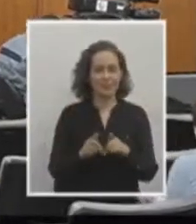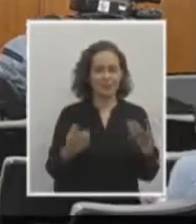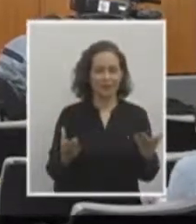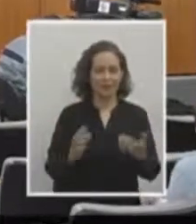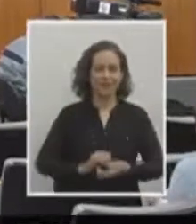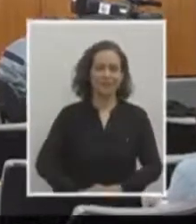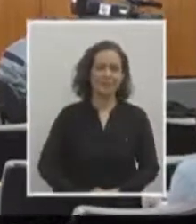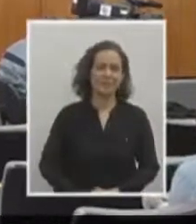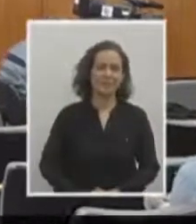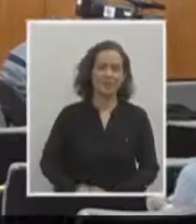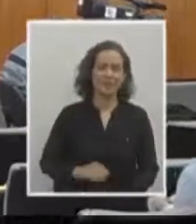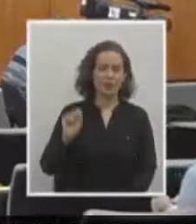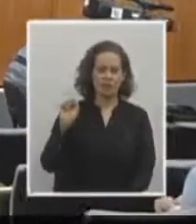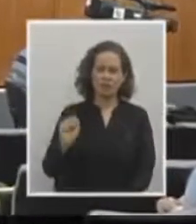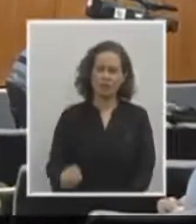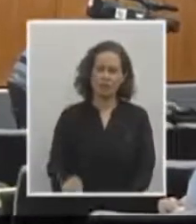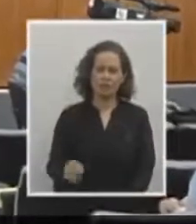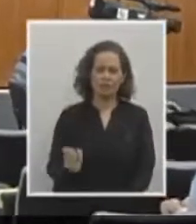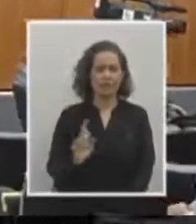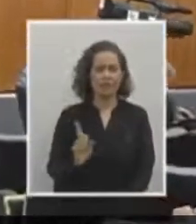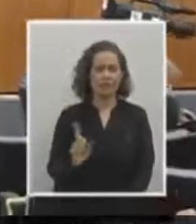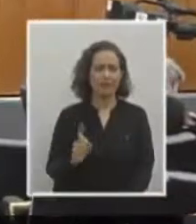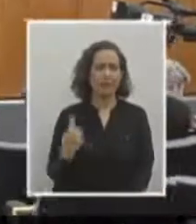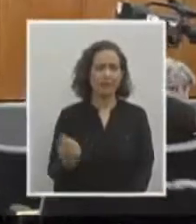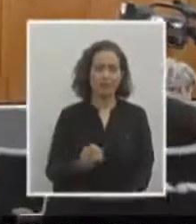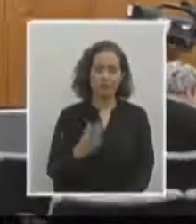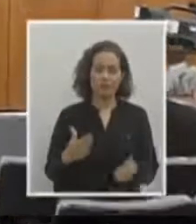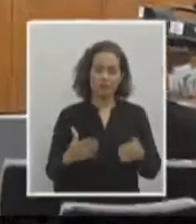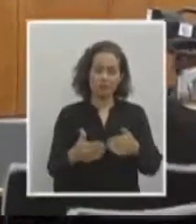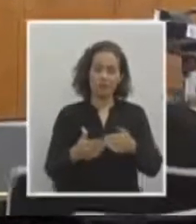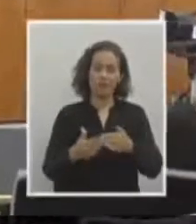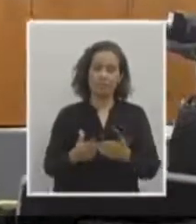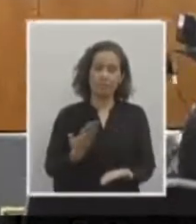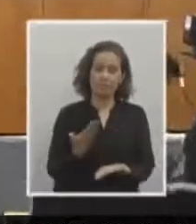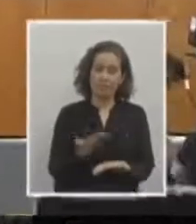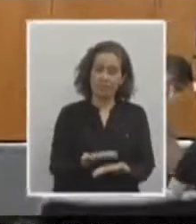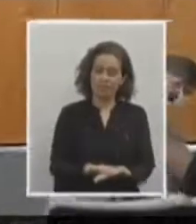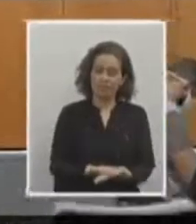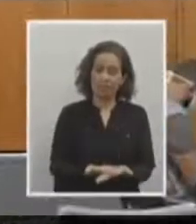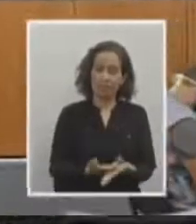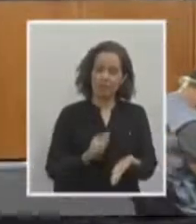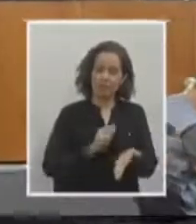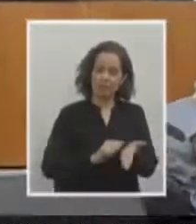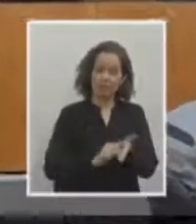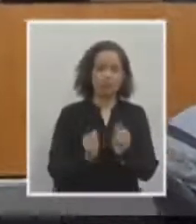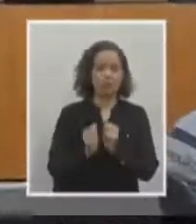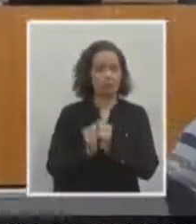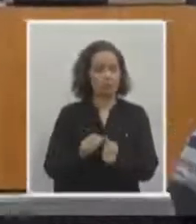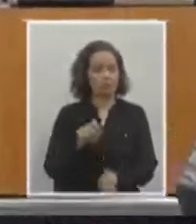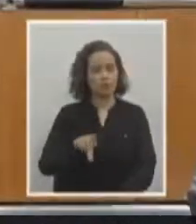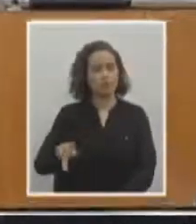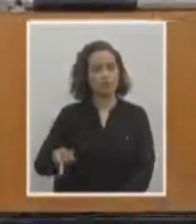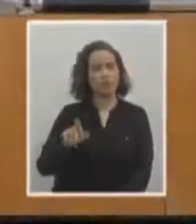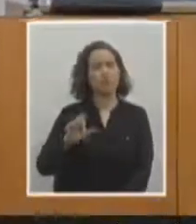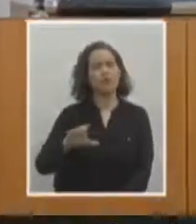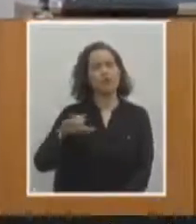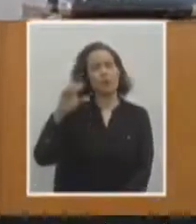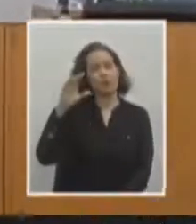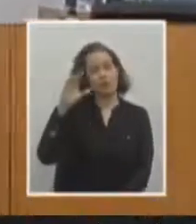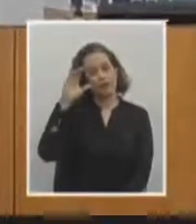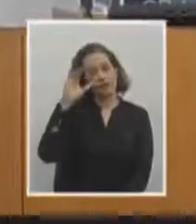Aqui, quando fizemos o requerimento, né, requerimento de minha autoria, junto com o professor Cleito e a participação de toda a